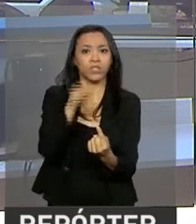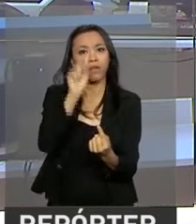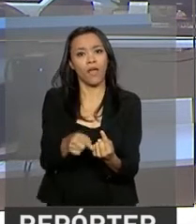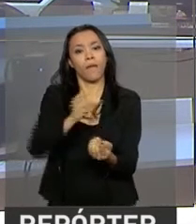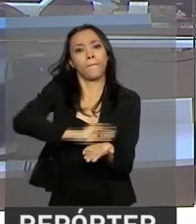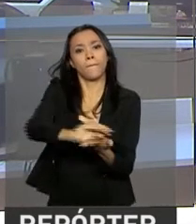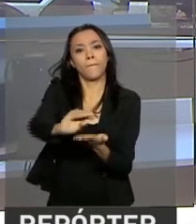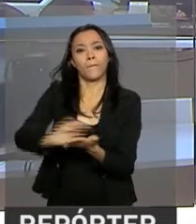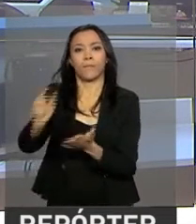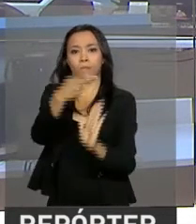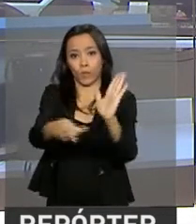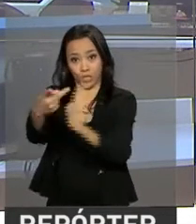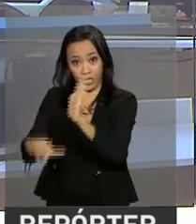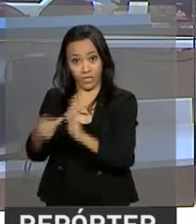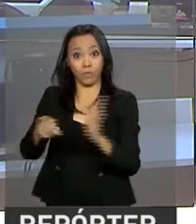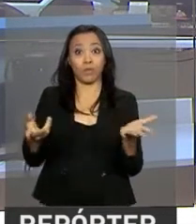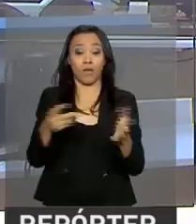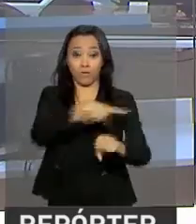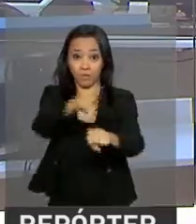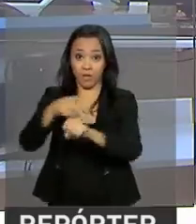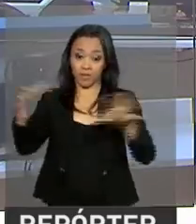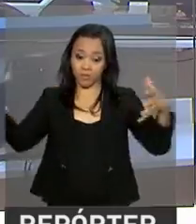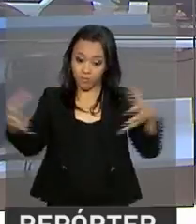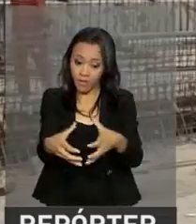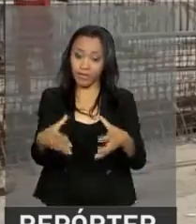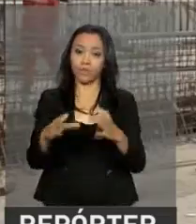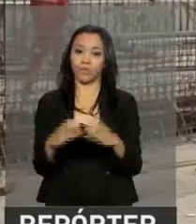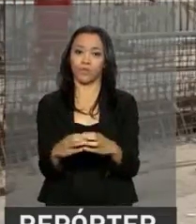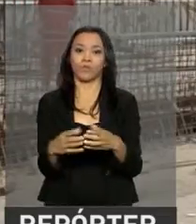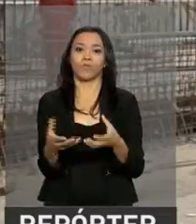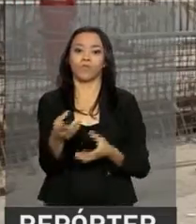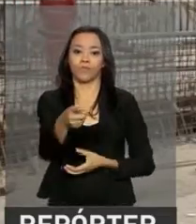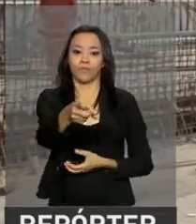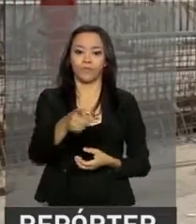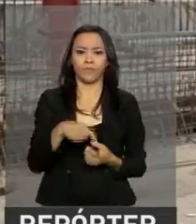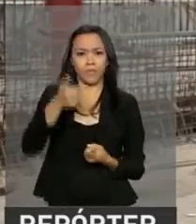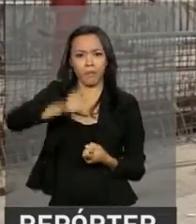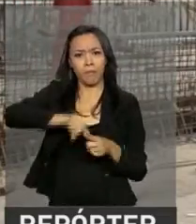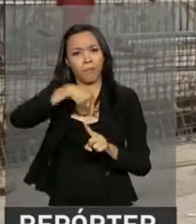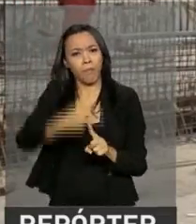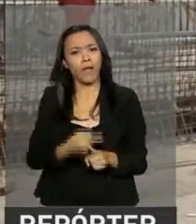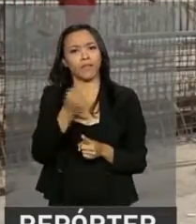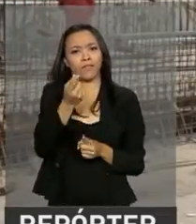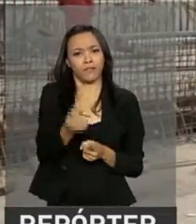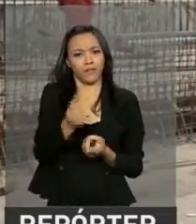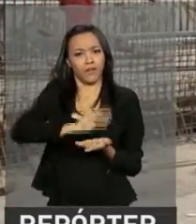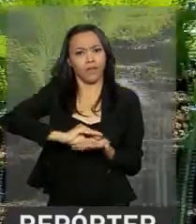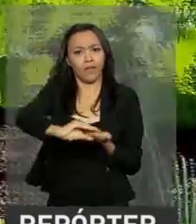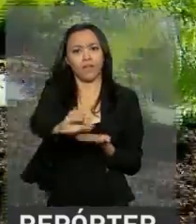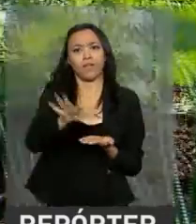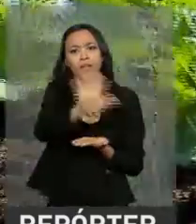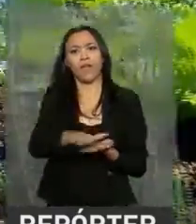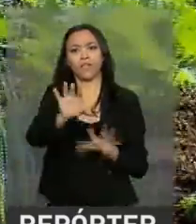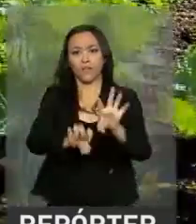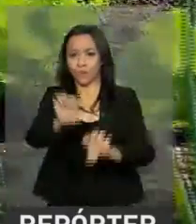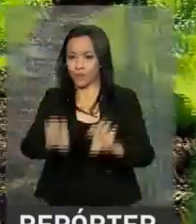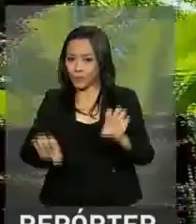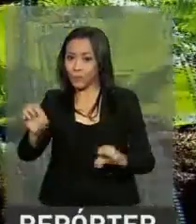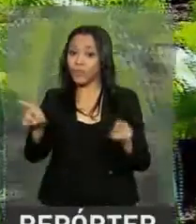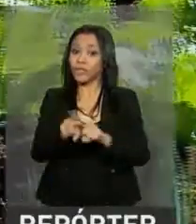em projetos dos países membros do bloco mais recursos para projetos de infraestrutura e de desenvolvimento